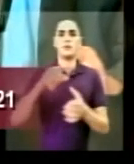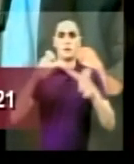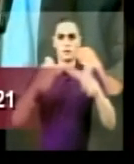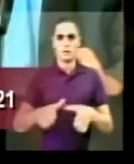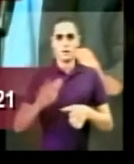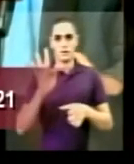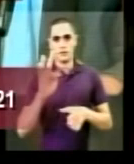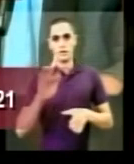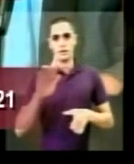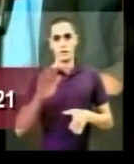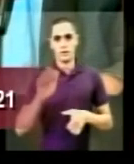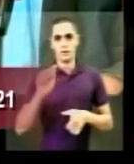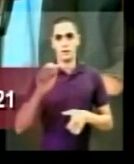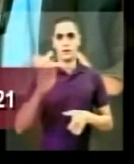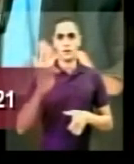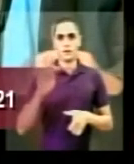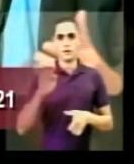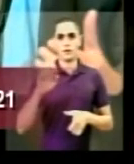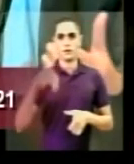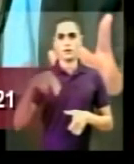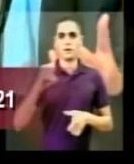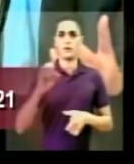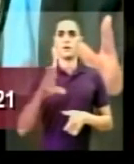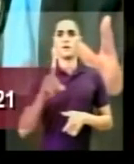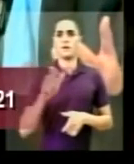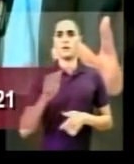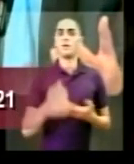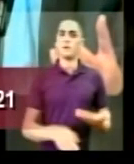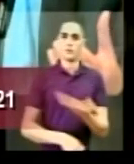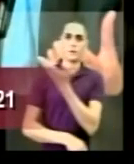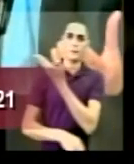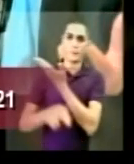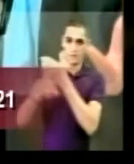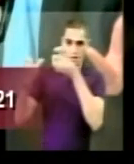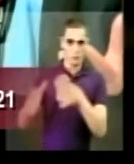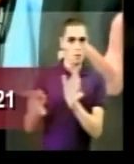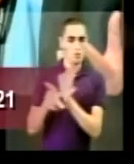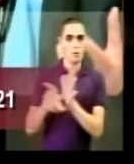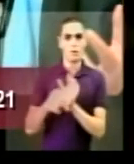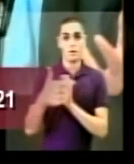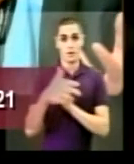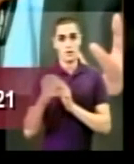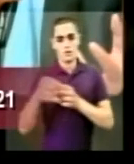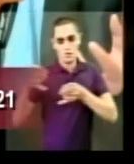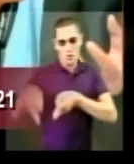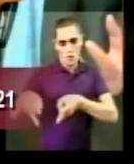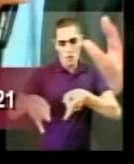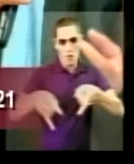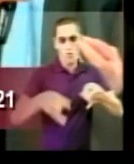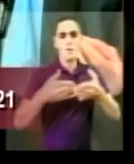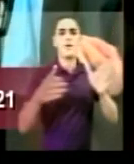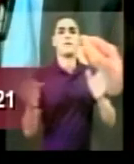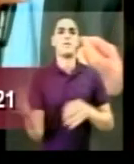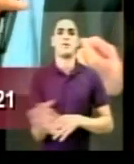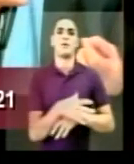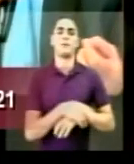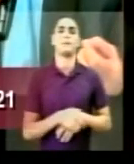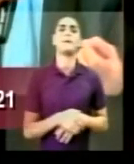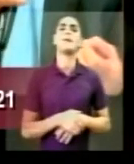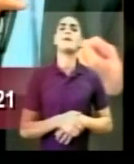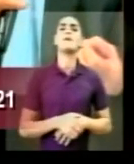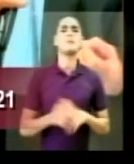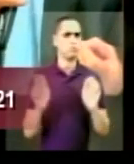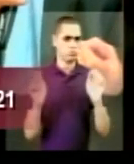onde provavelmente nós poderemos dar um pouco de respiro à